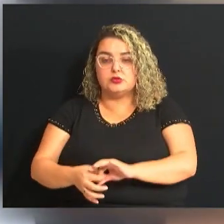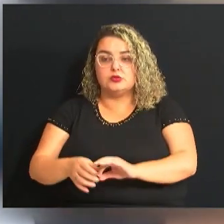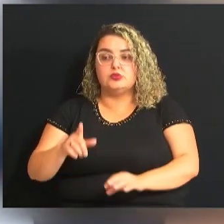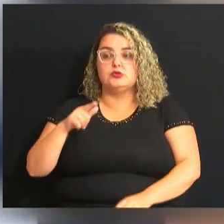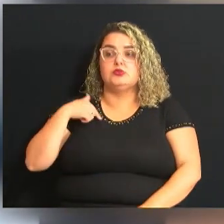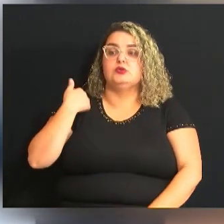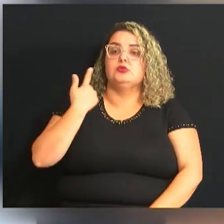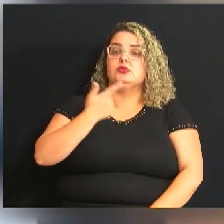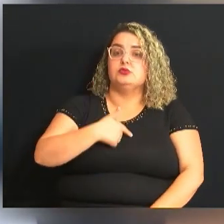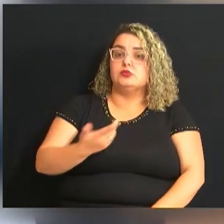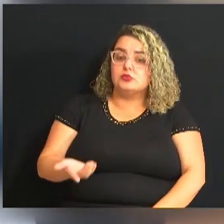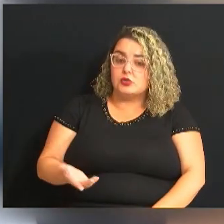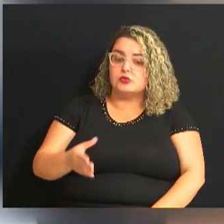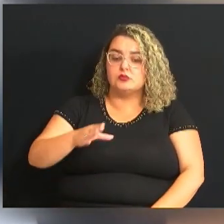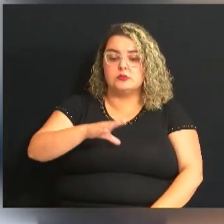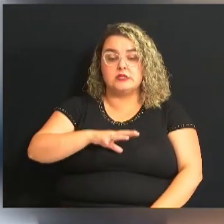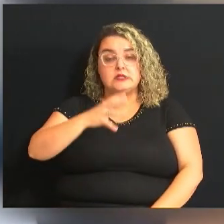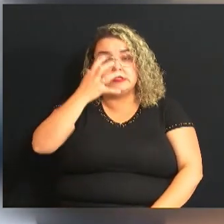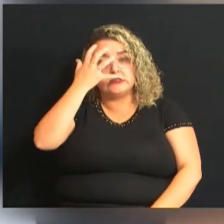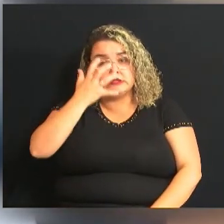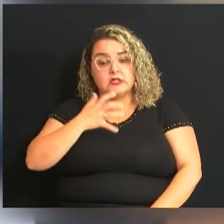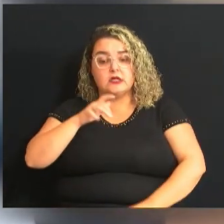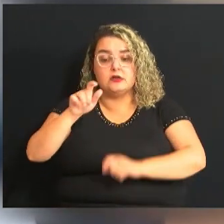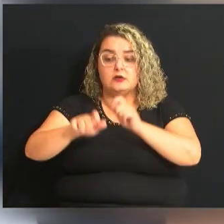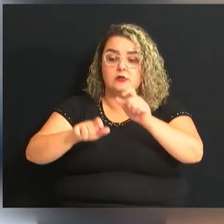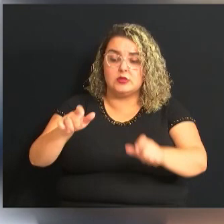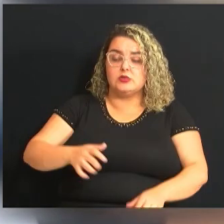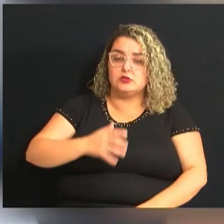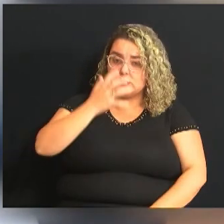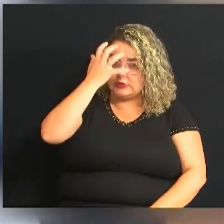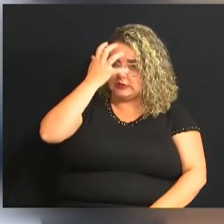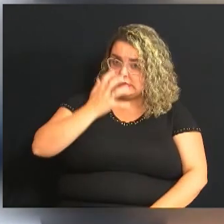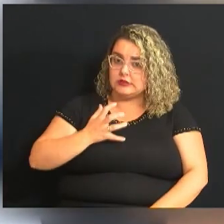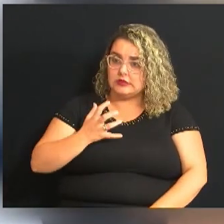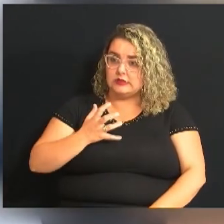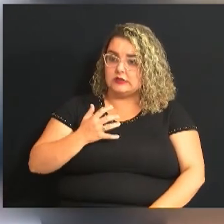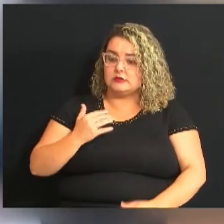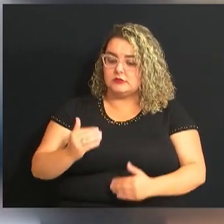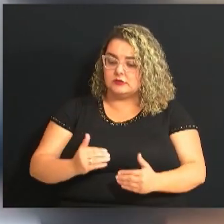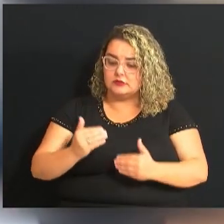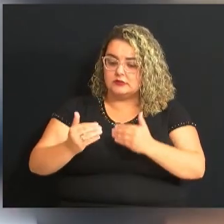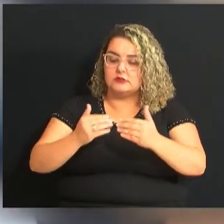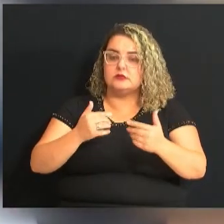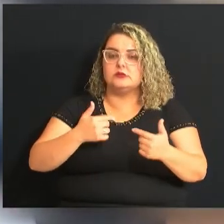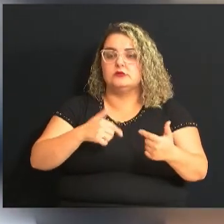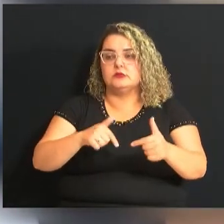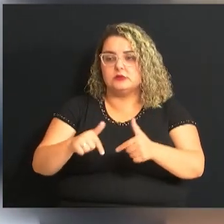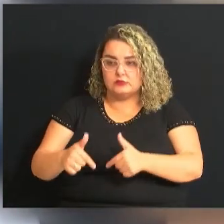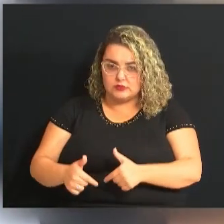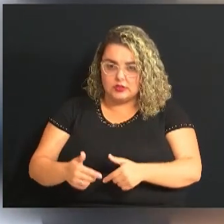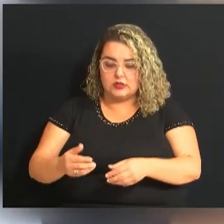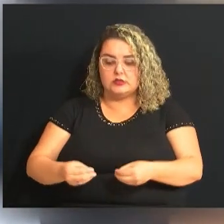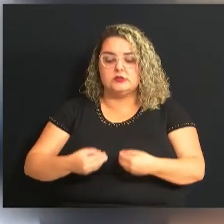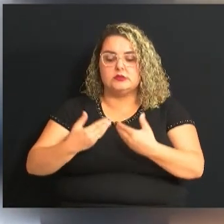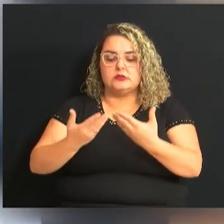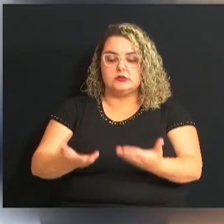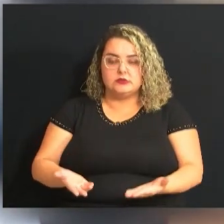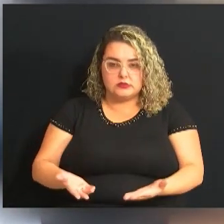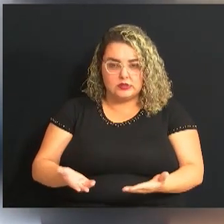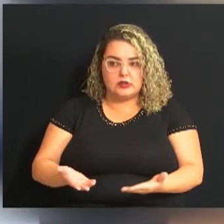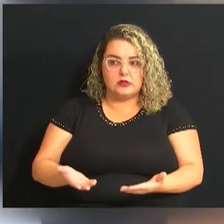numa cidade séria, com pessoas sérias que geram emprego, que trazem divisas para o